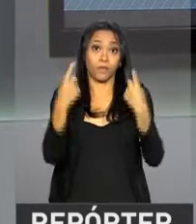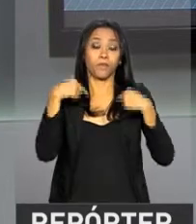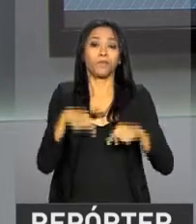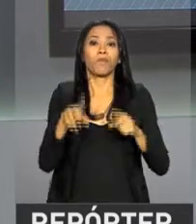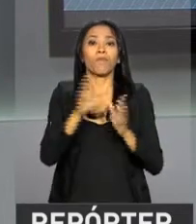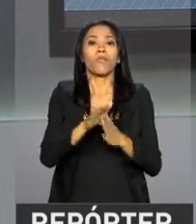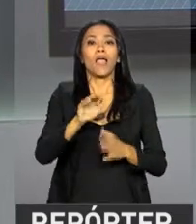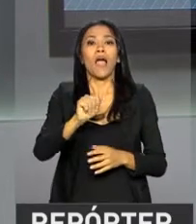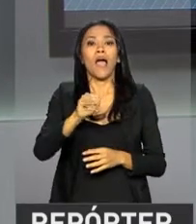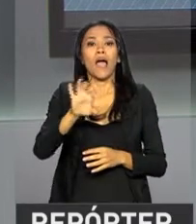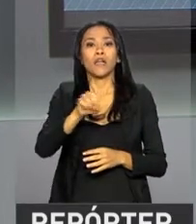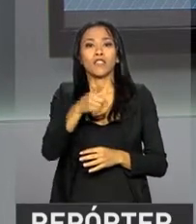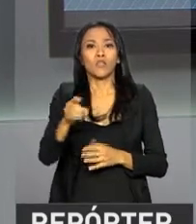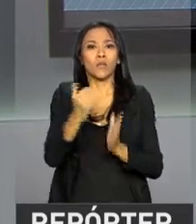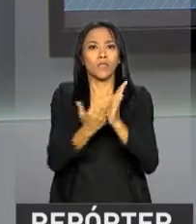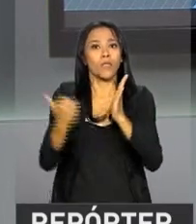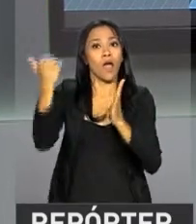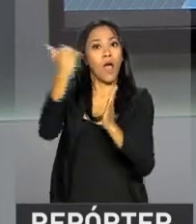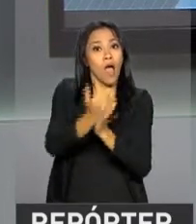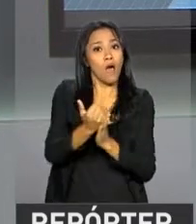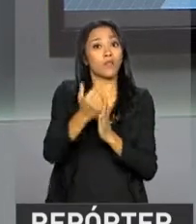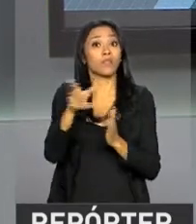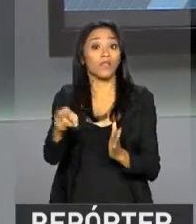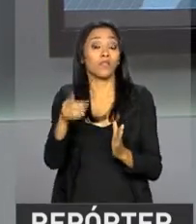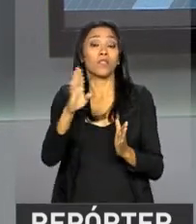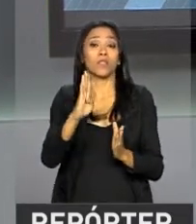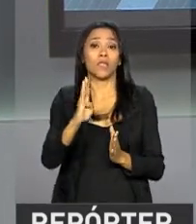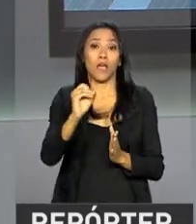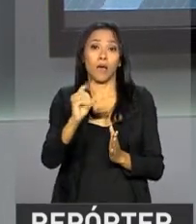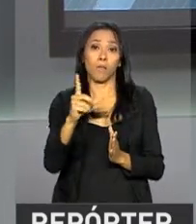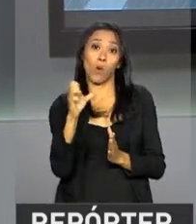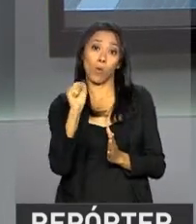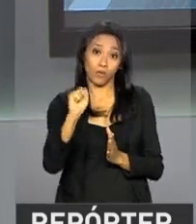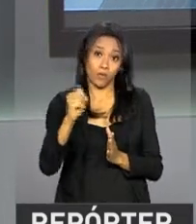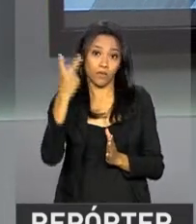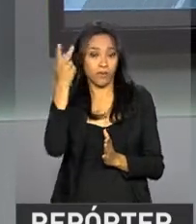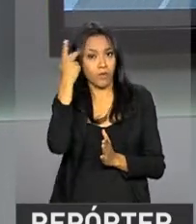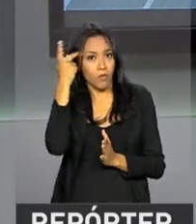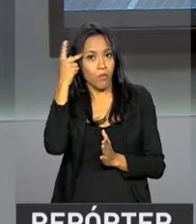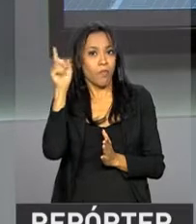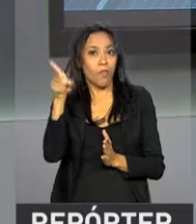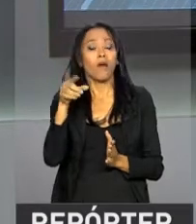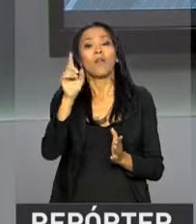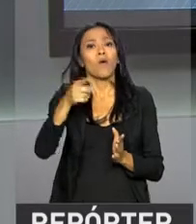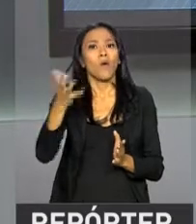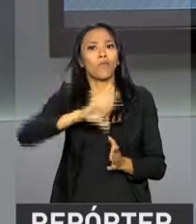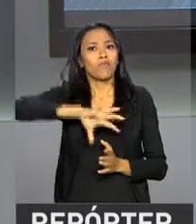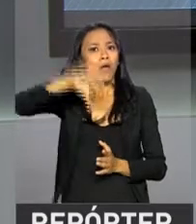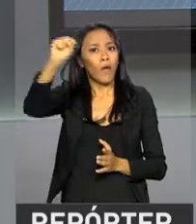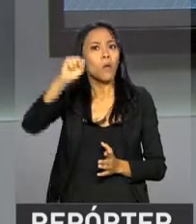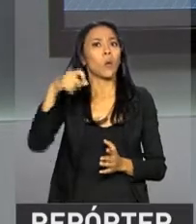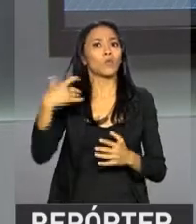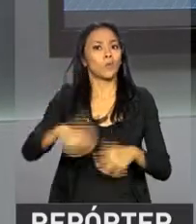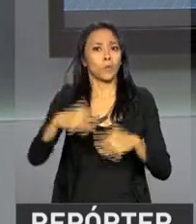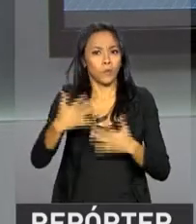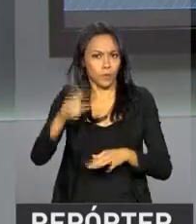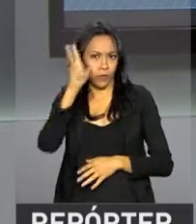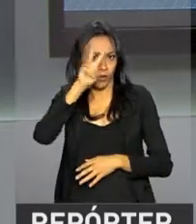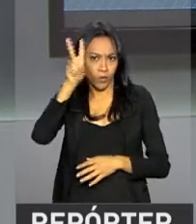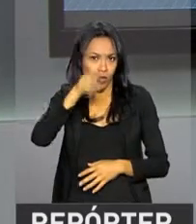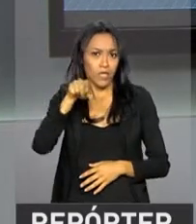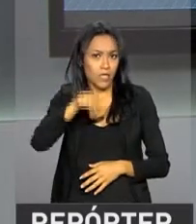bolsa de valores de são paulo bovespa o índice que mede a comercialização das ações bateu neste mês um recorde histórico